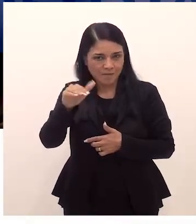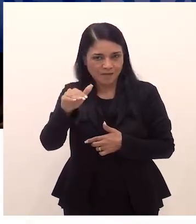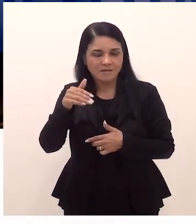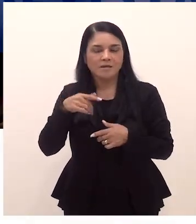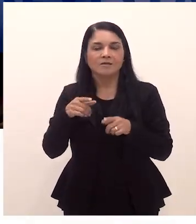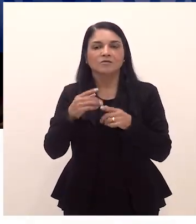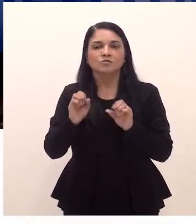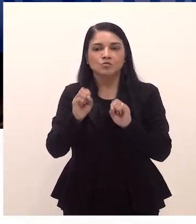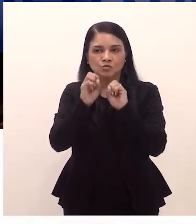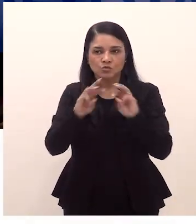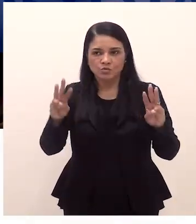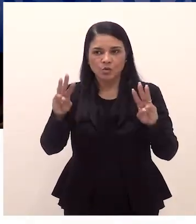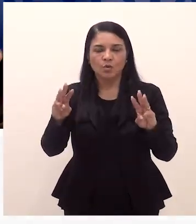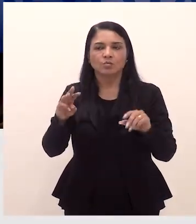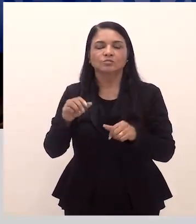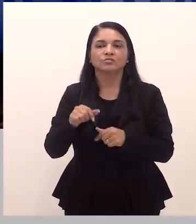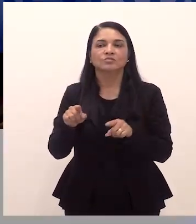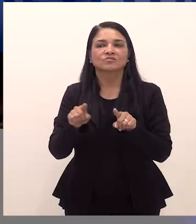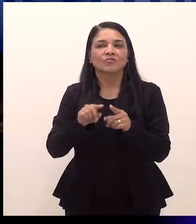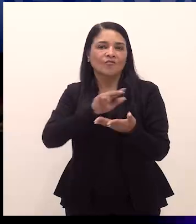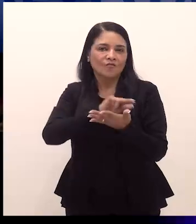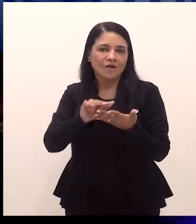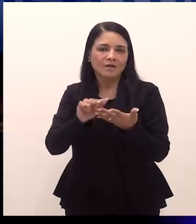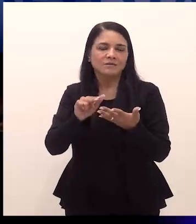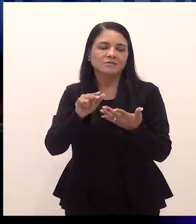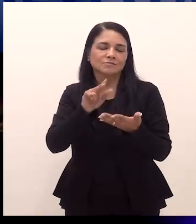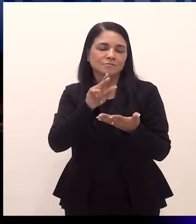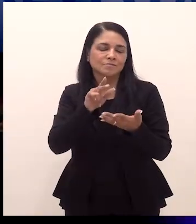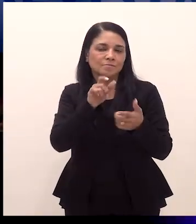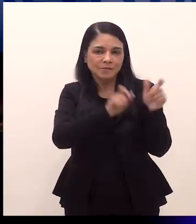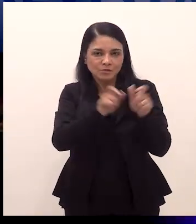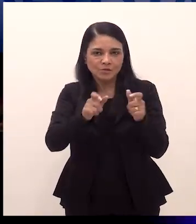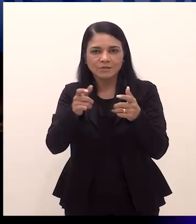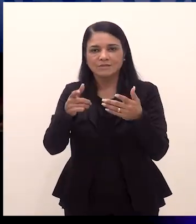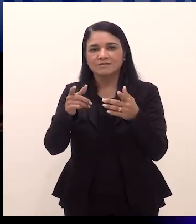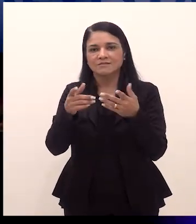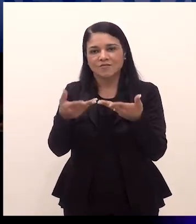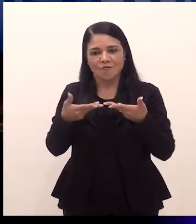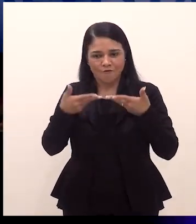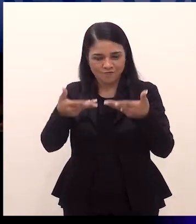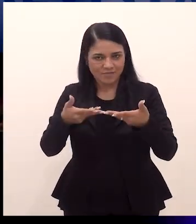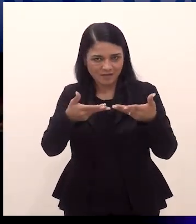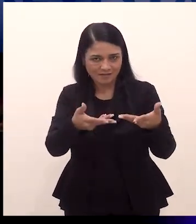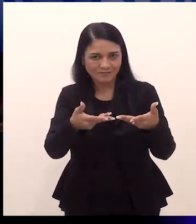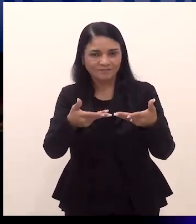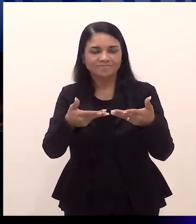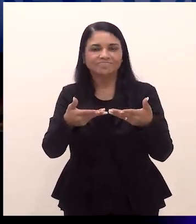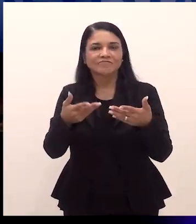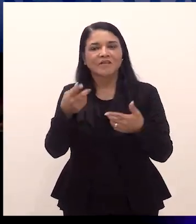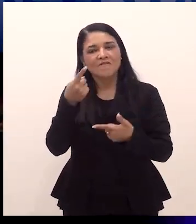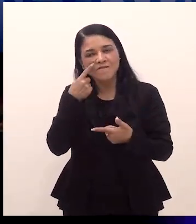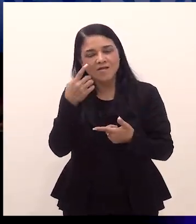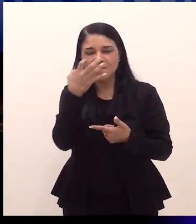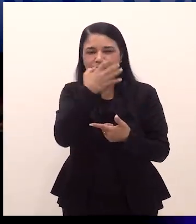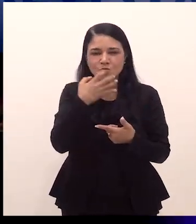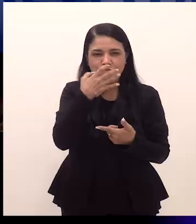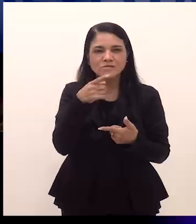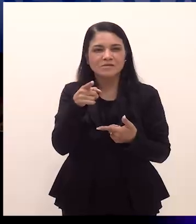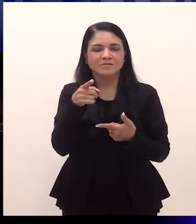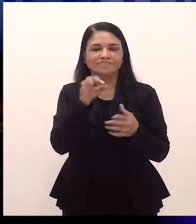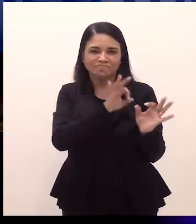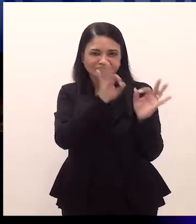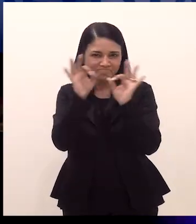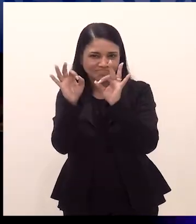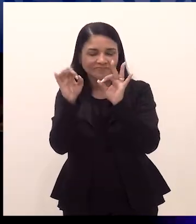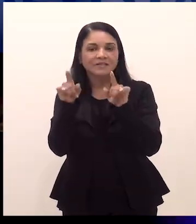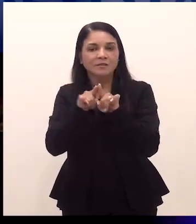o show de Marcelo Caldi e Silvério Pontes, com convidados especiais. E é isso, venham assistir o nosso álbum